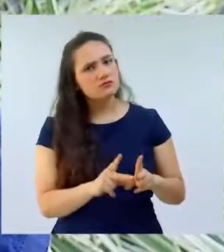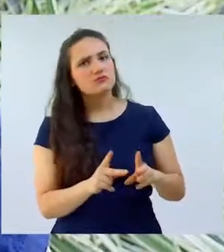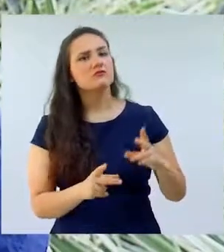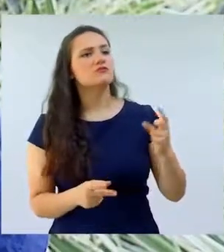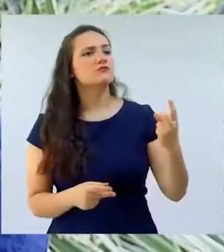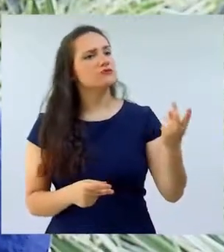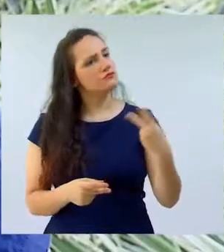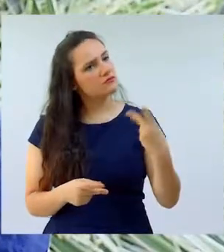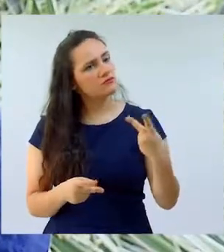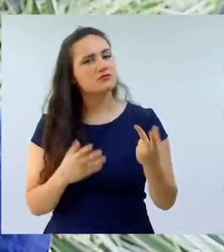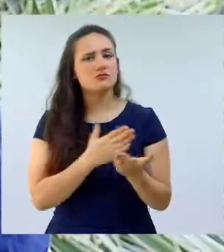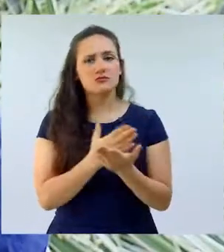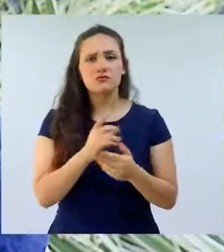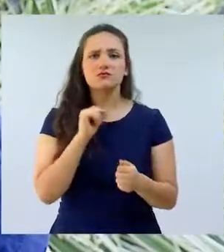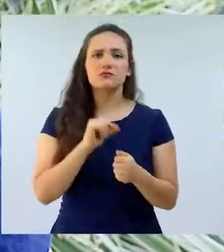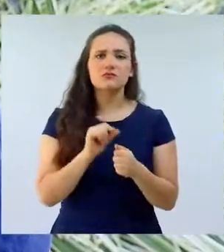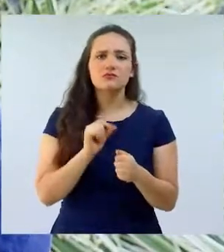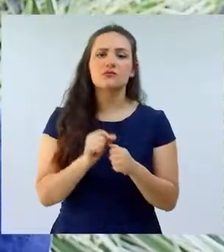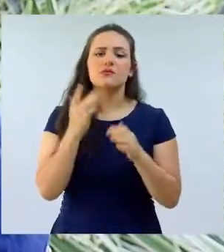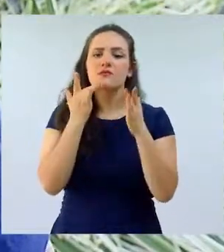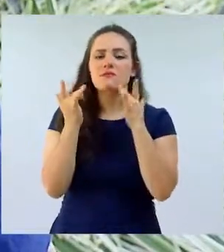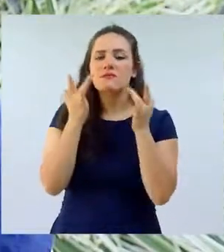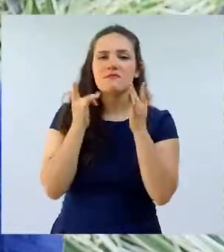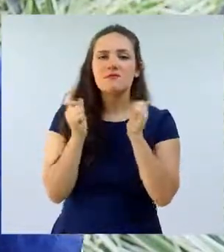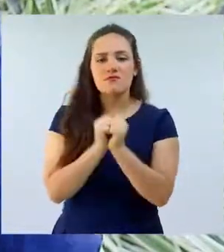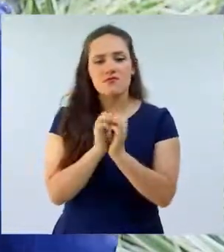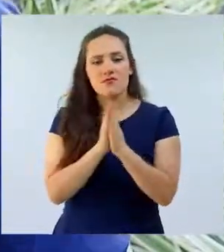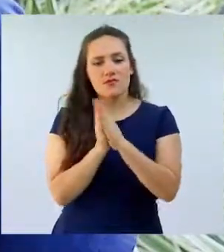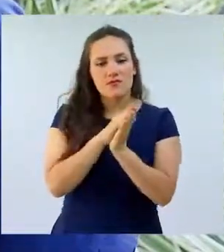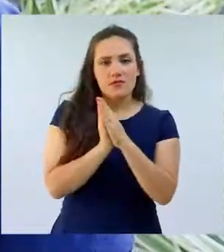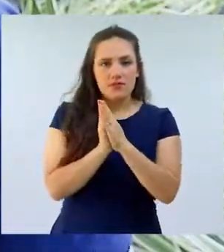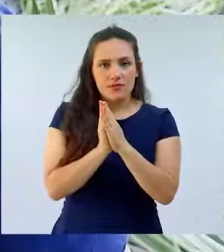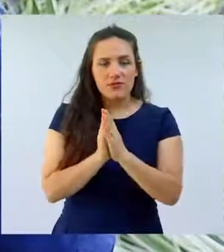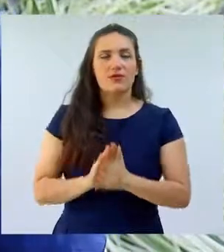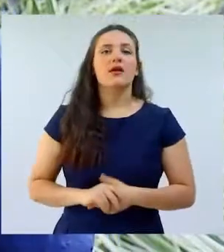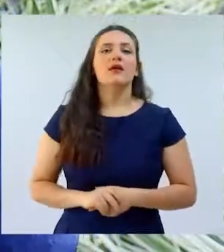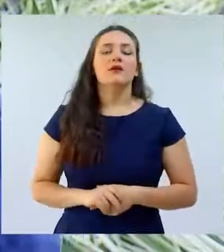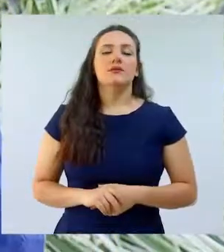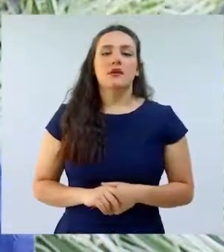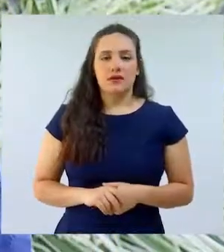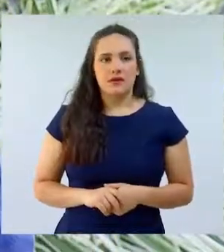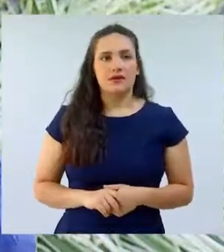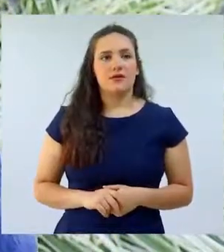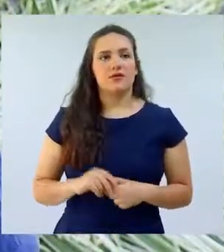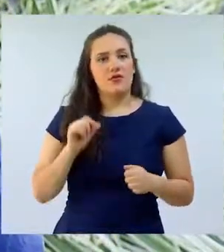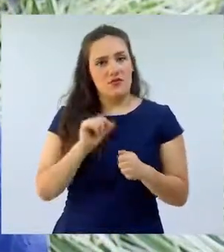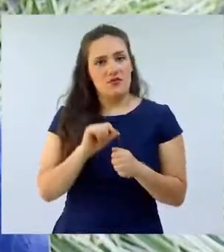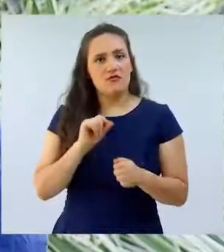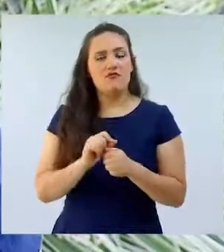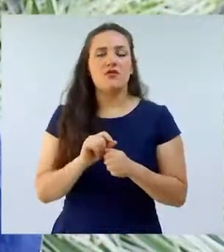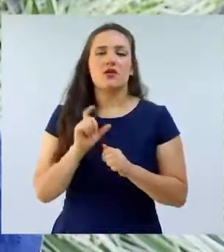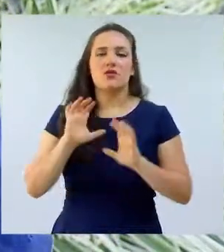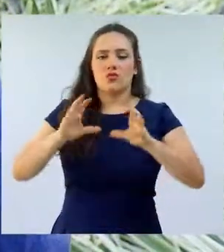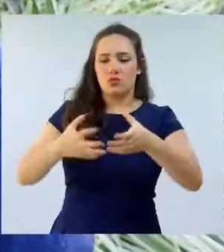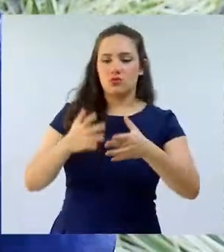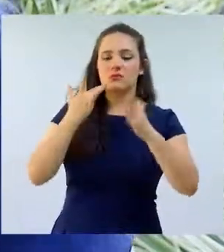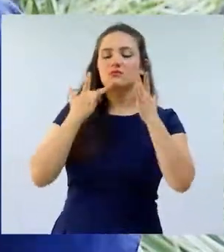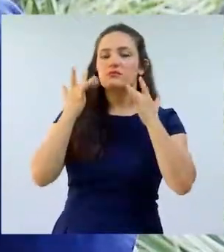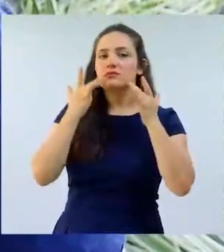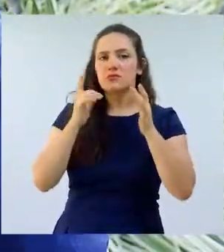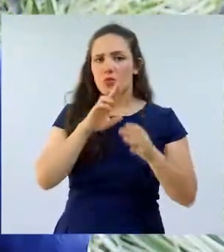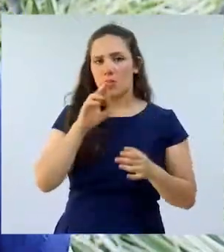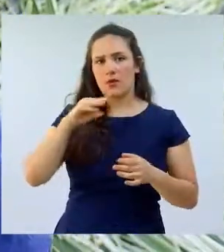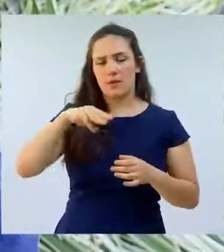Mário, a gente começou a fazer teatro de bonecos juntos. Montamos o Mitaí da Aldeia, que aí era grupo de teatro Mitaí da